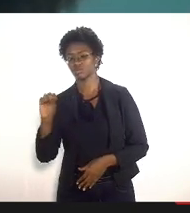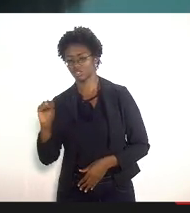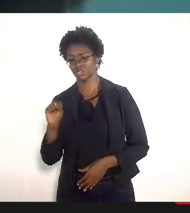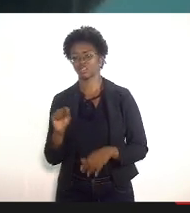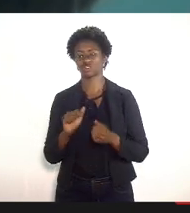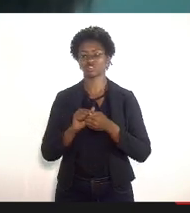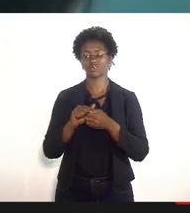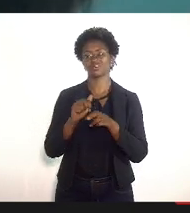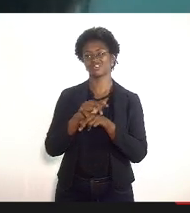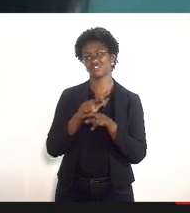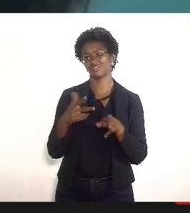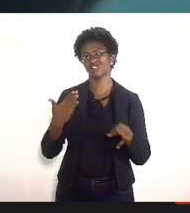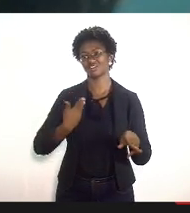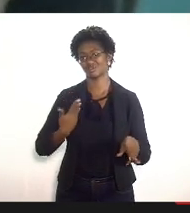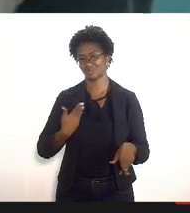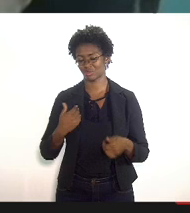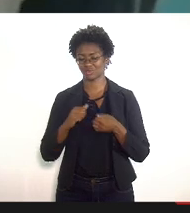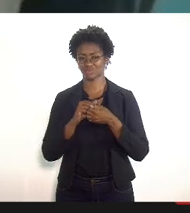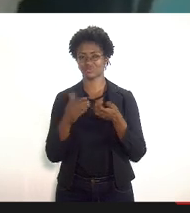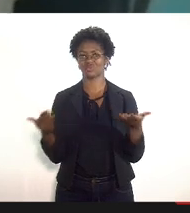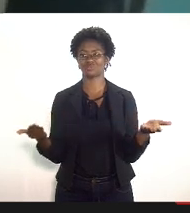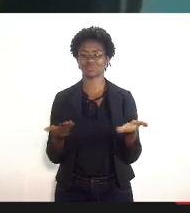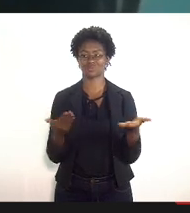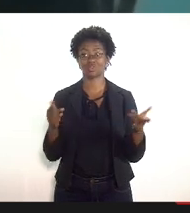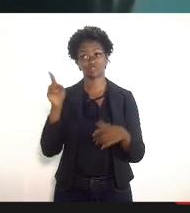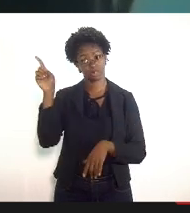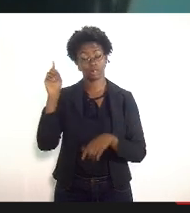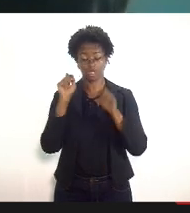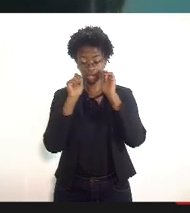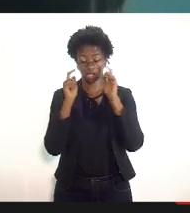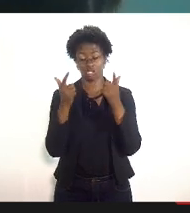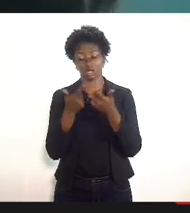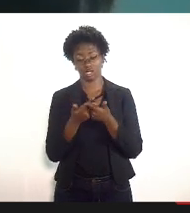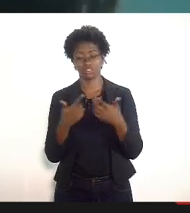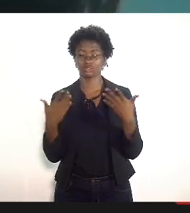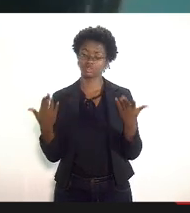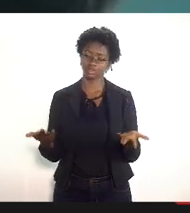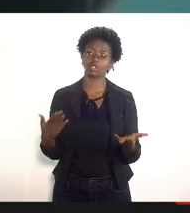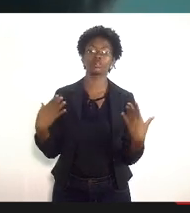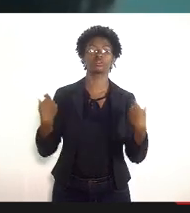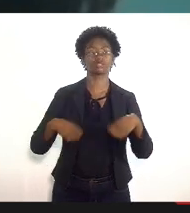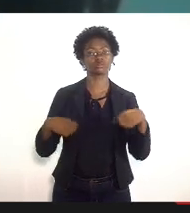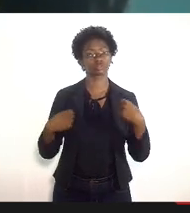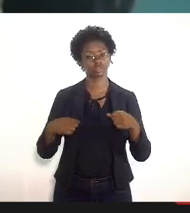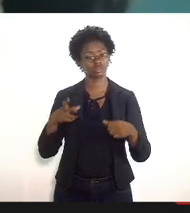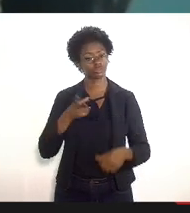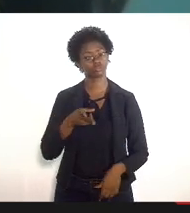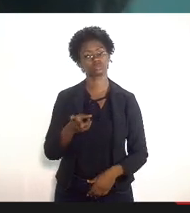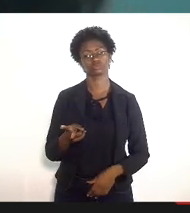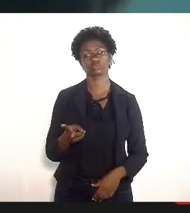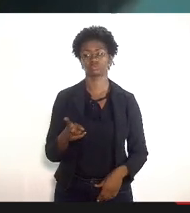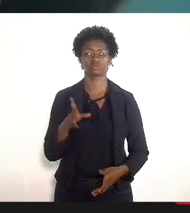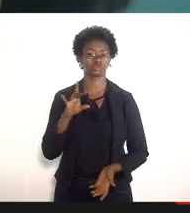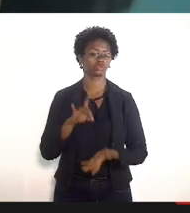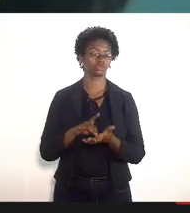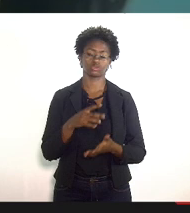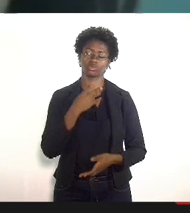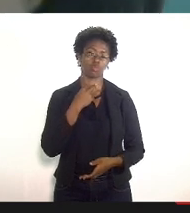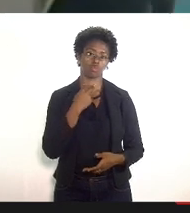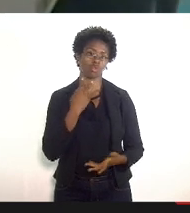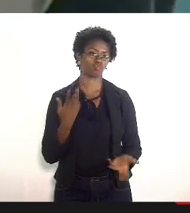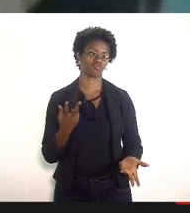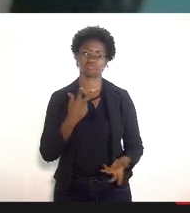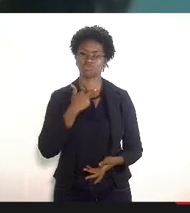vários companheiros que estão aqui, né, na Alerj, e devemos continuar, e realmente não é possível,